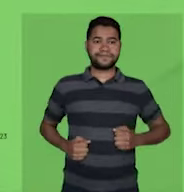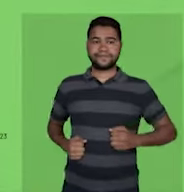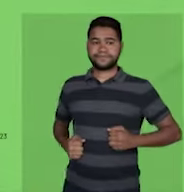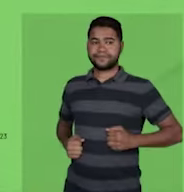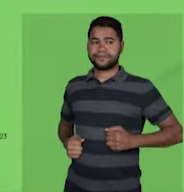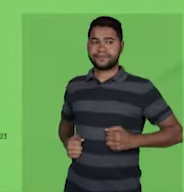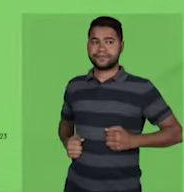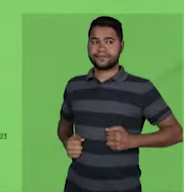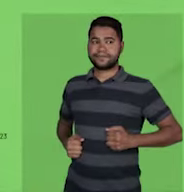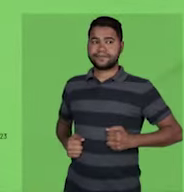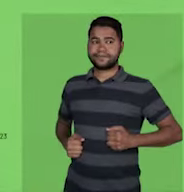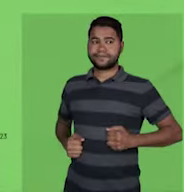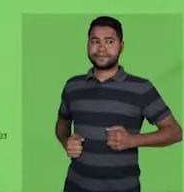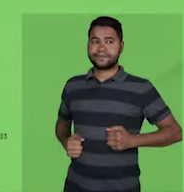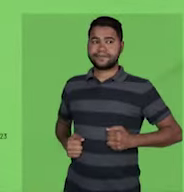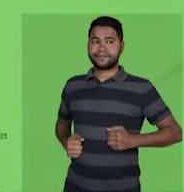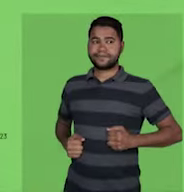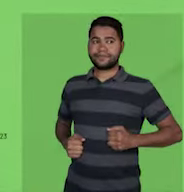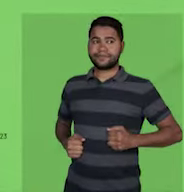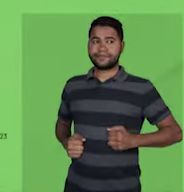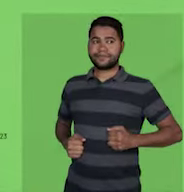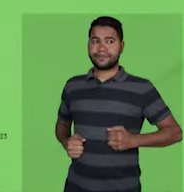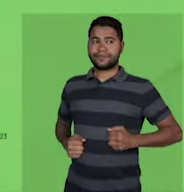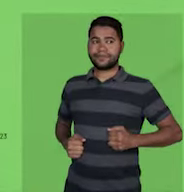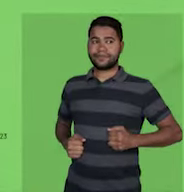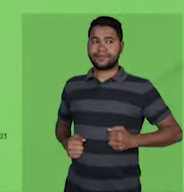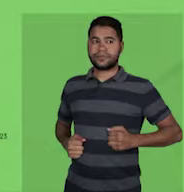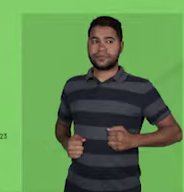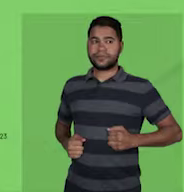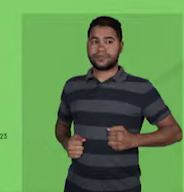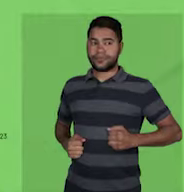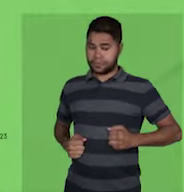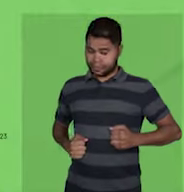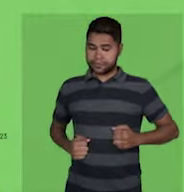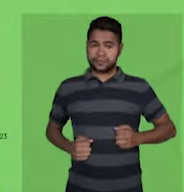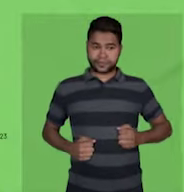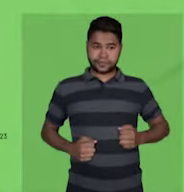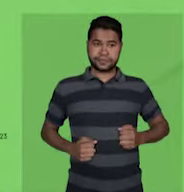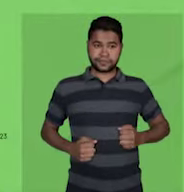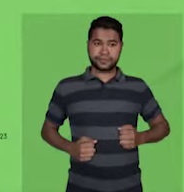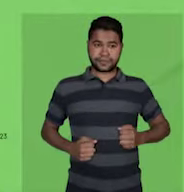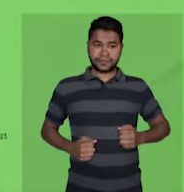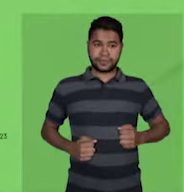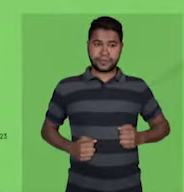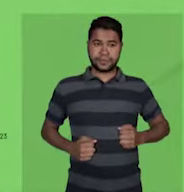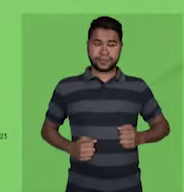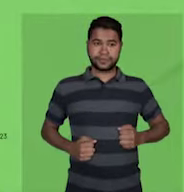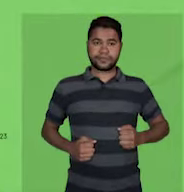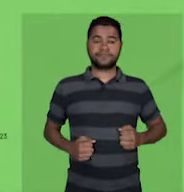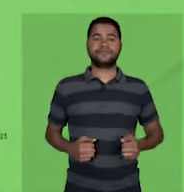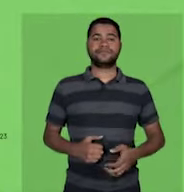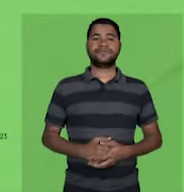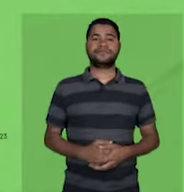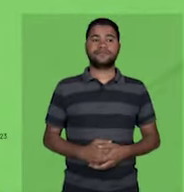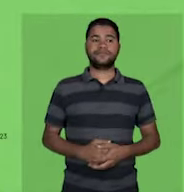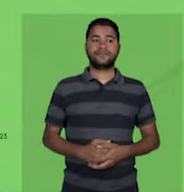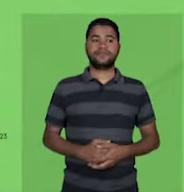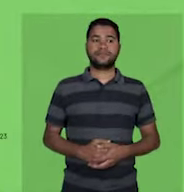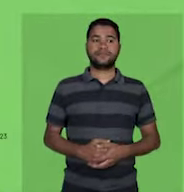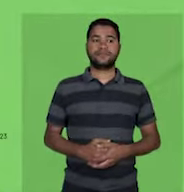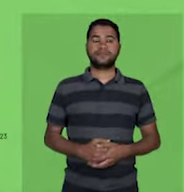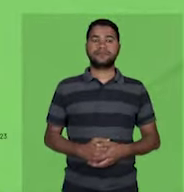Os rins ficam, então, um de forma mais superior do que o outro. Quando